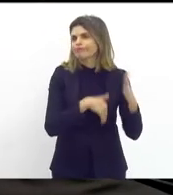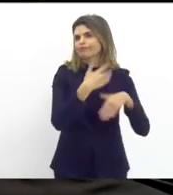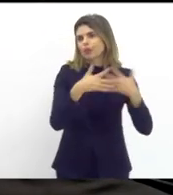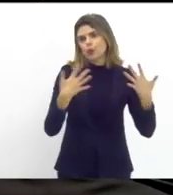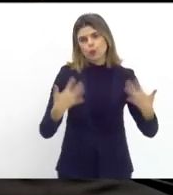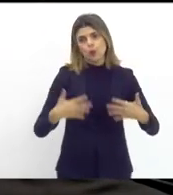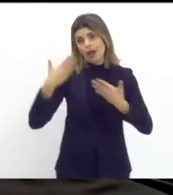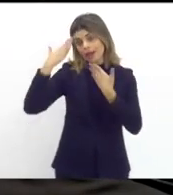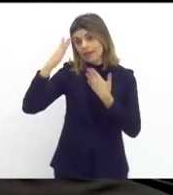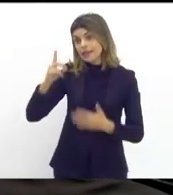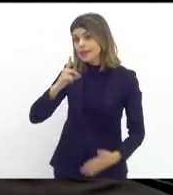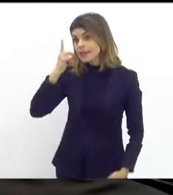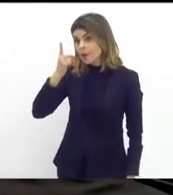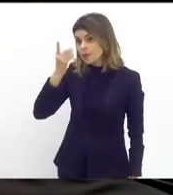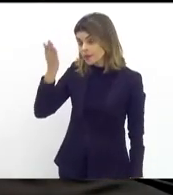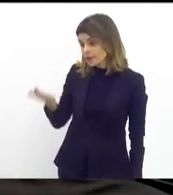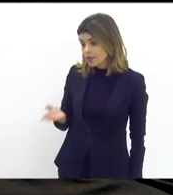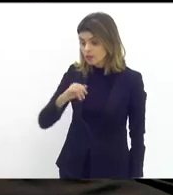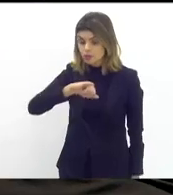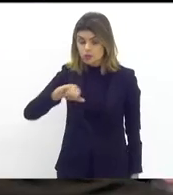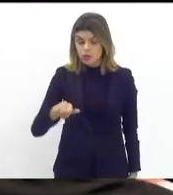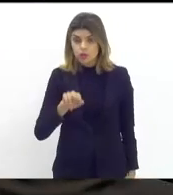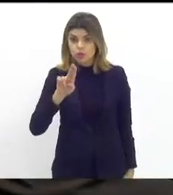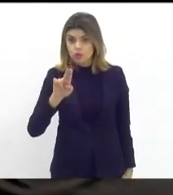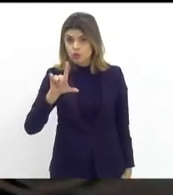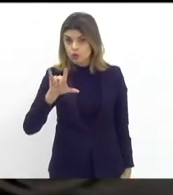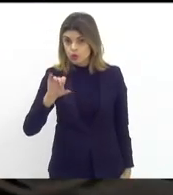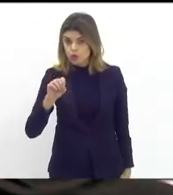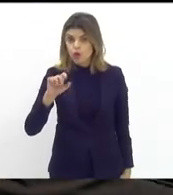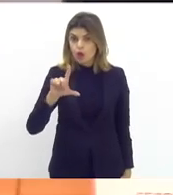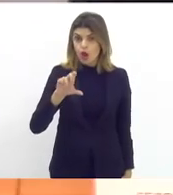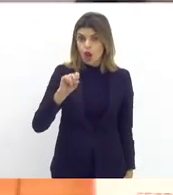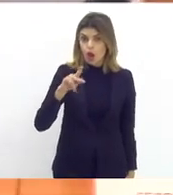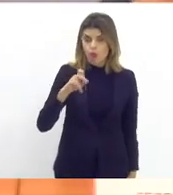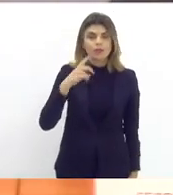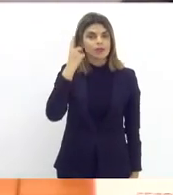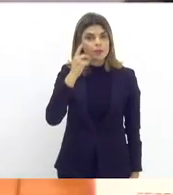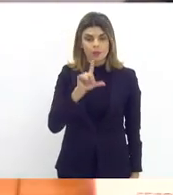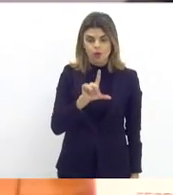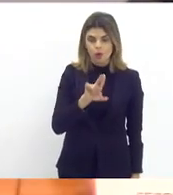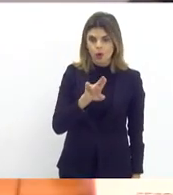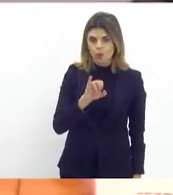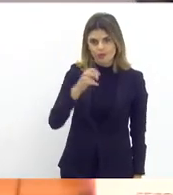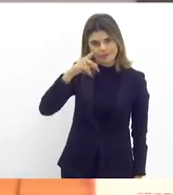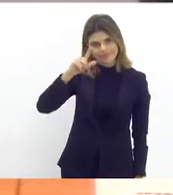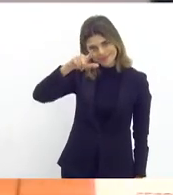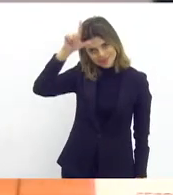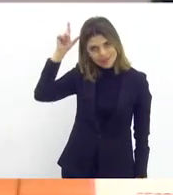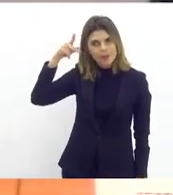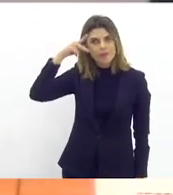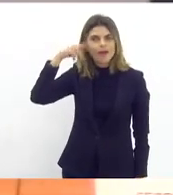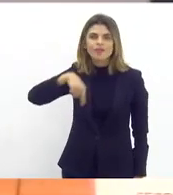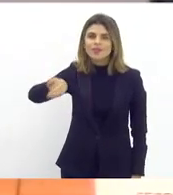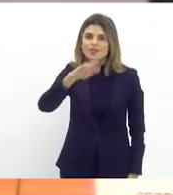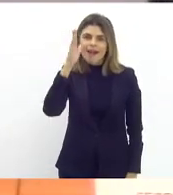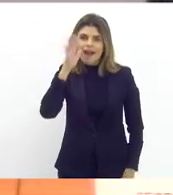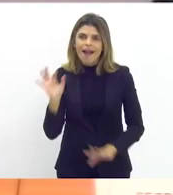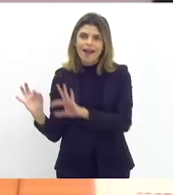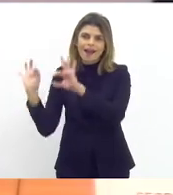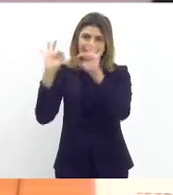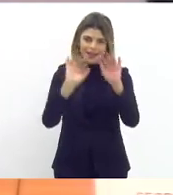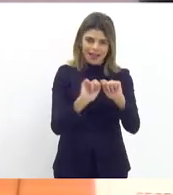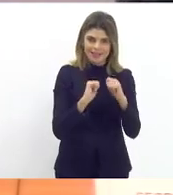enorme. Agradecer ao deputado Júlio Lopes, deputado Raimond, deputado Luiz Paulo, e a todos vocês por estarem aqui na